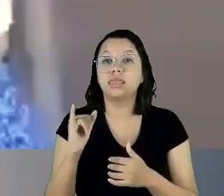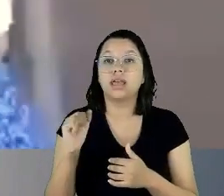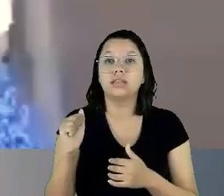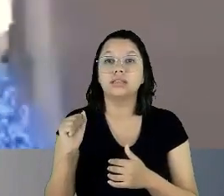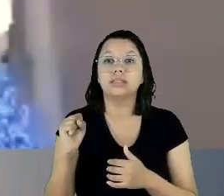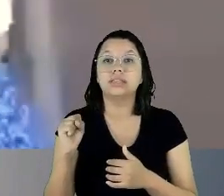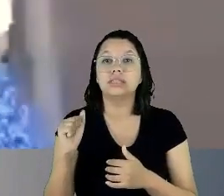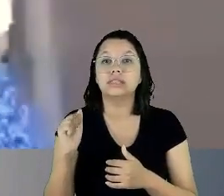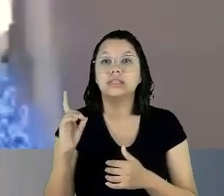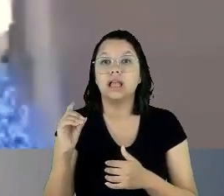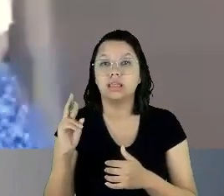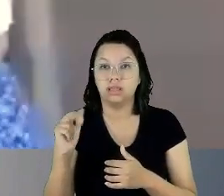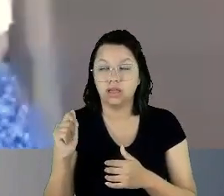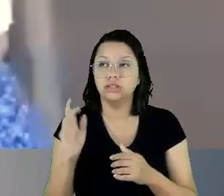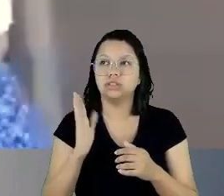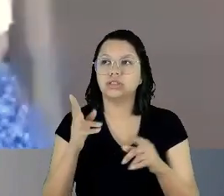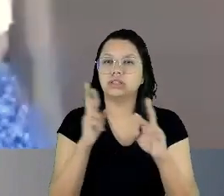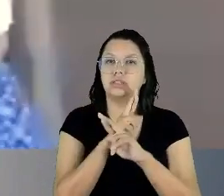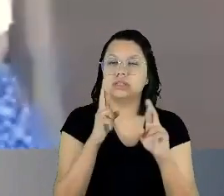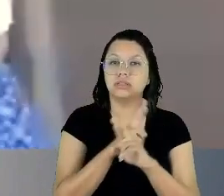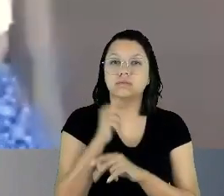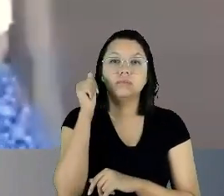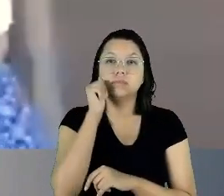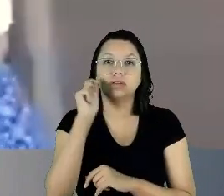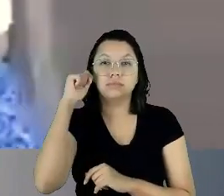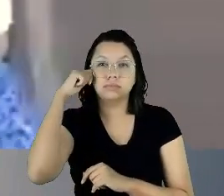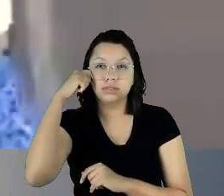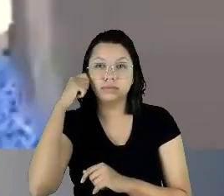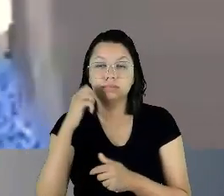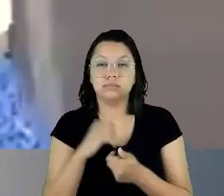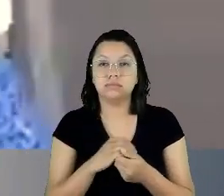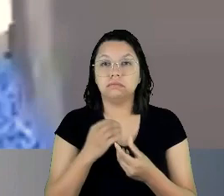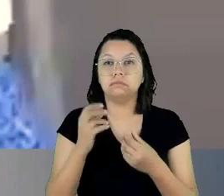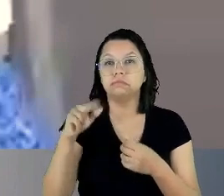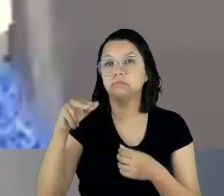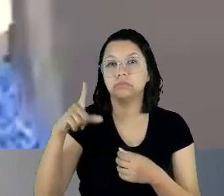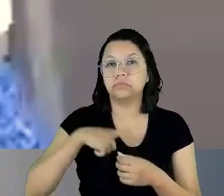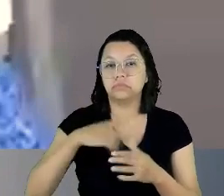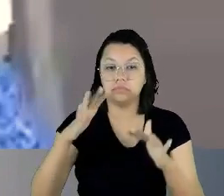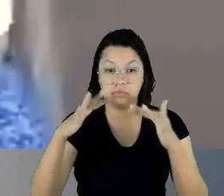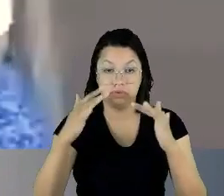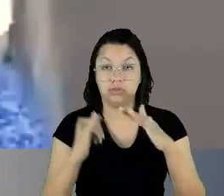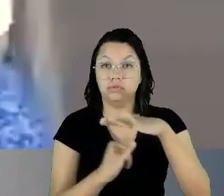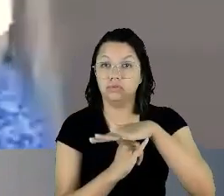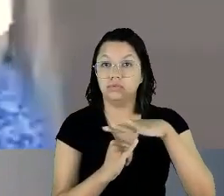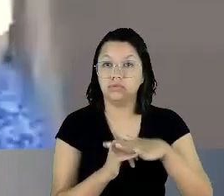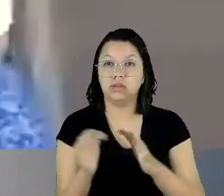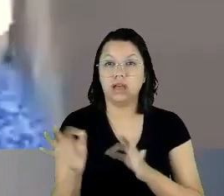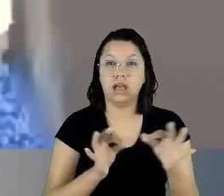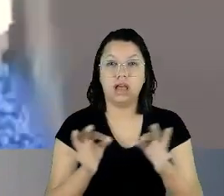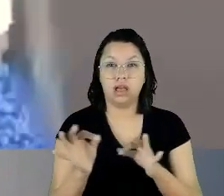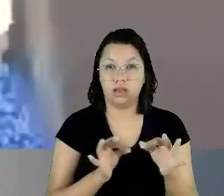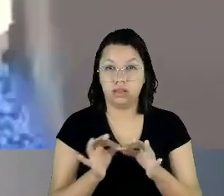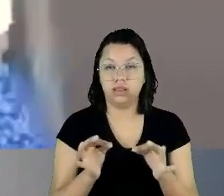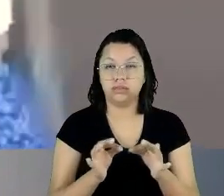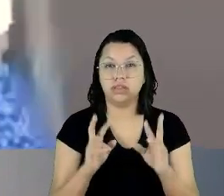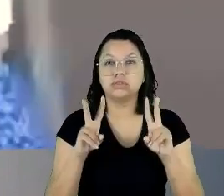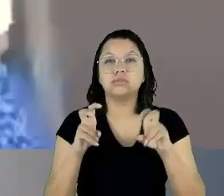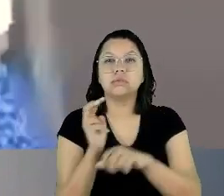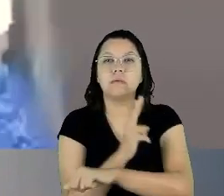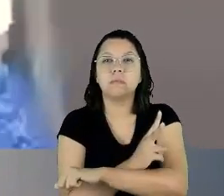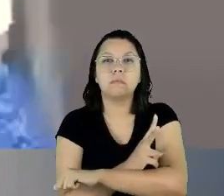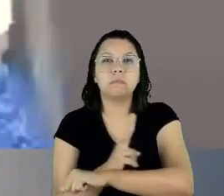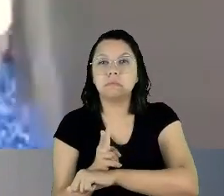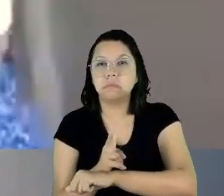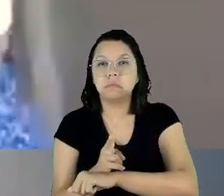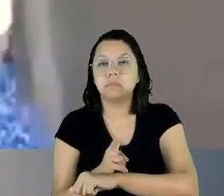da Isadora é que, já em relação às mulheres negras, como nunca houve um interesse institucional em regular a